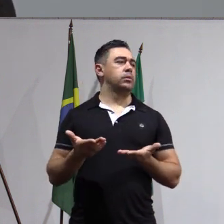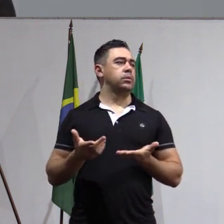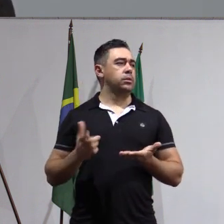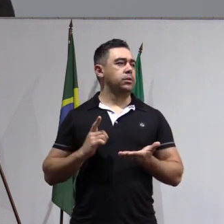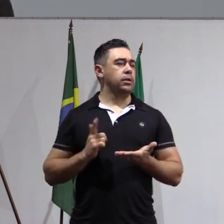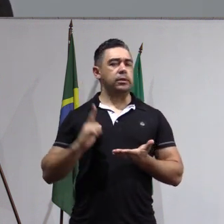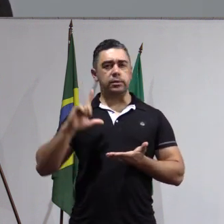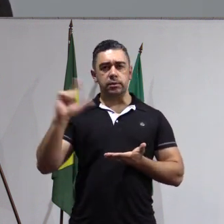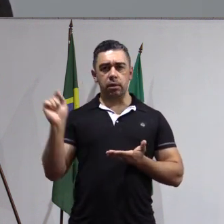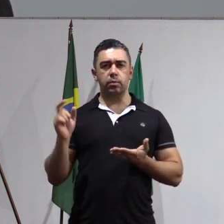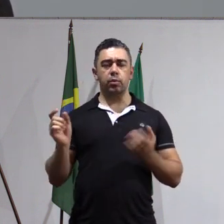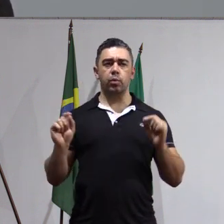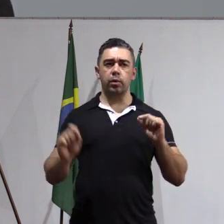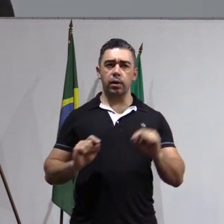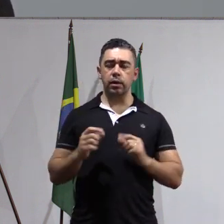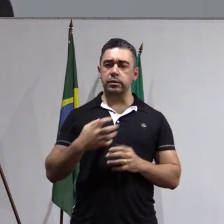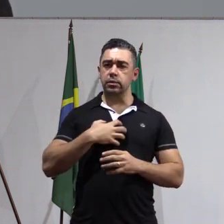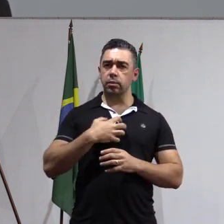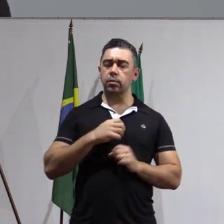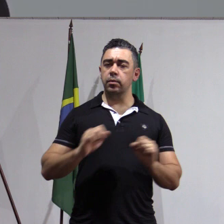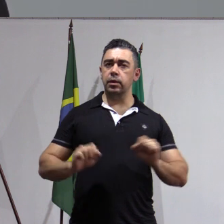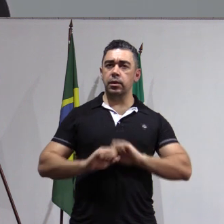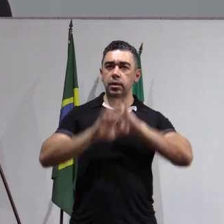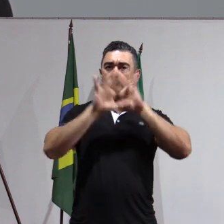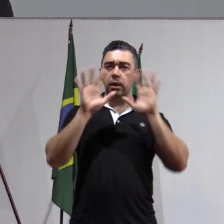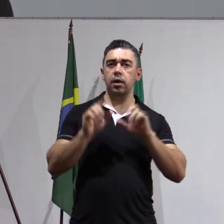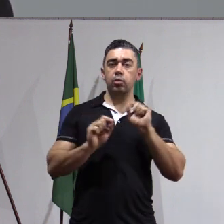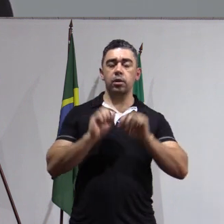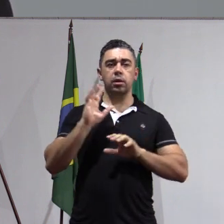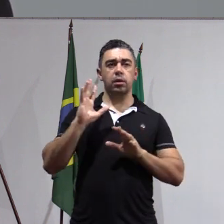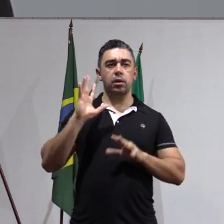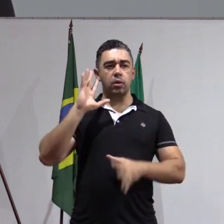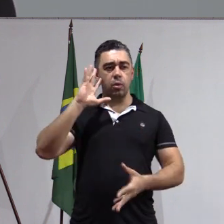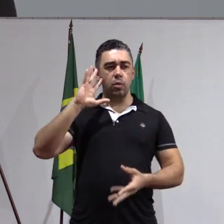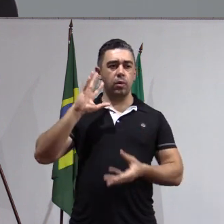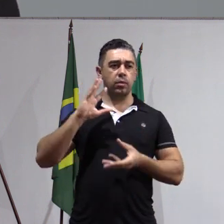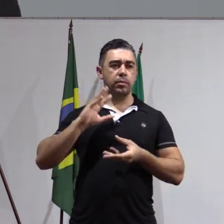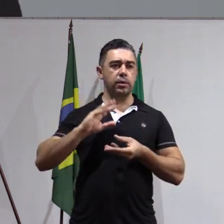uma sensação mais clara no sentido da compreensão